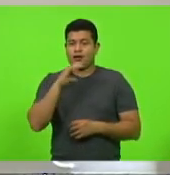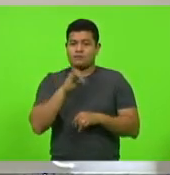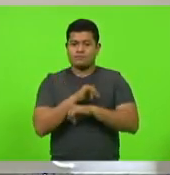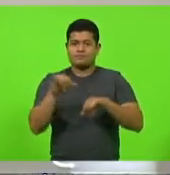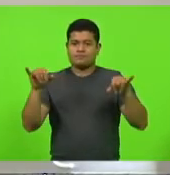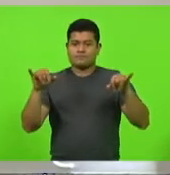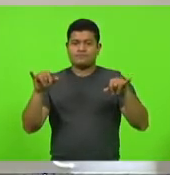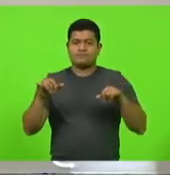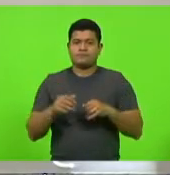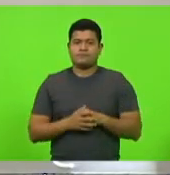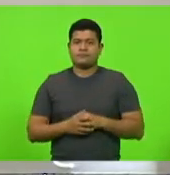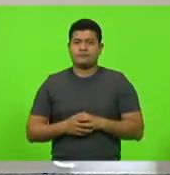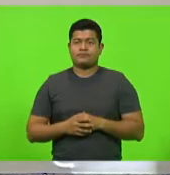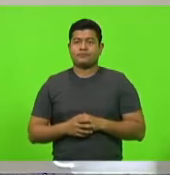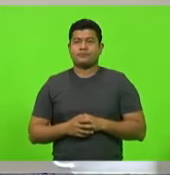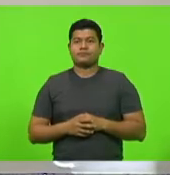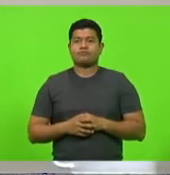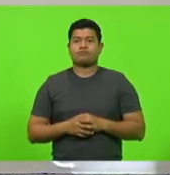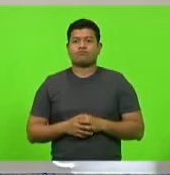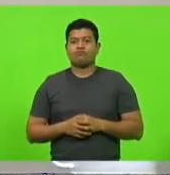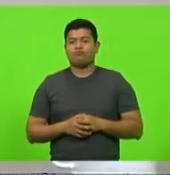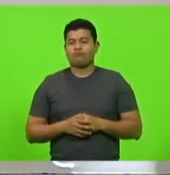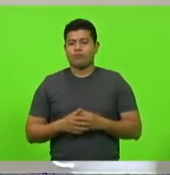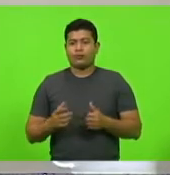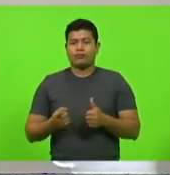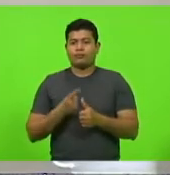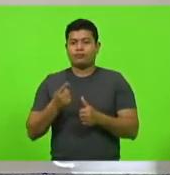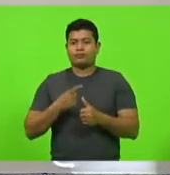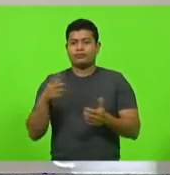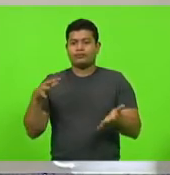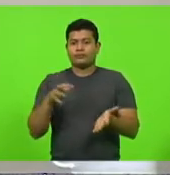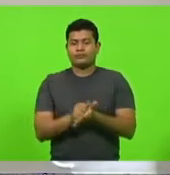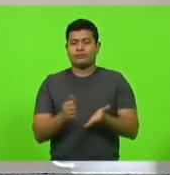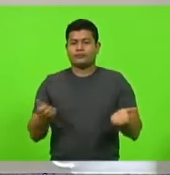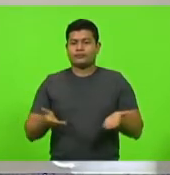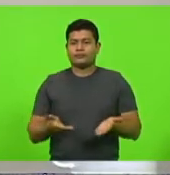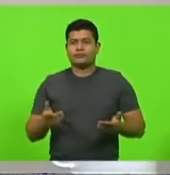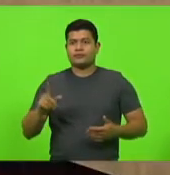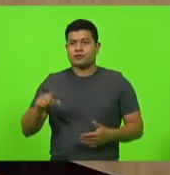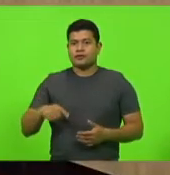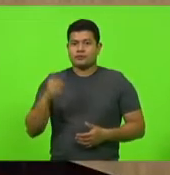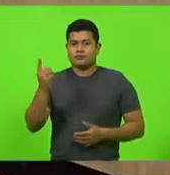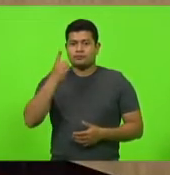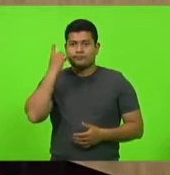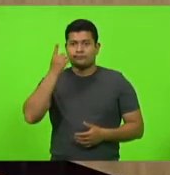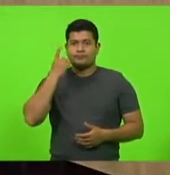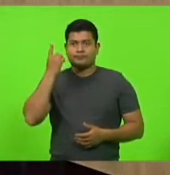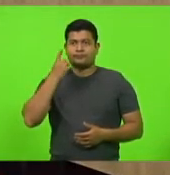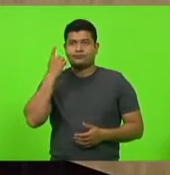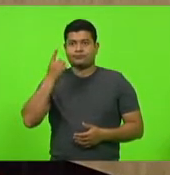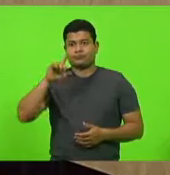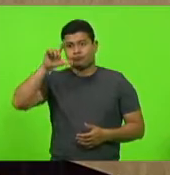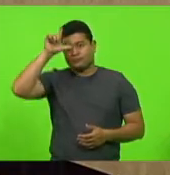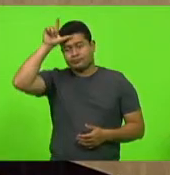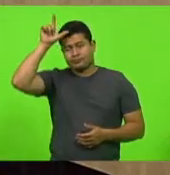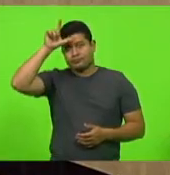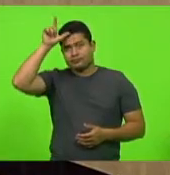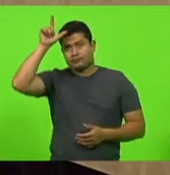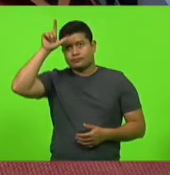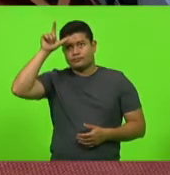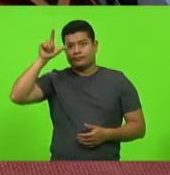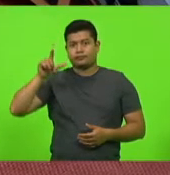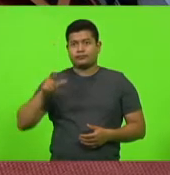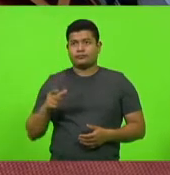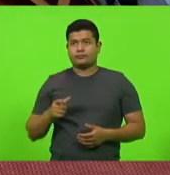comunicações. E o primeiro deputado inscrito no dia de hoje é o deputado Lima. O deputado Kennedy